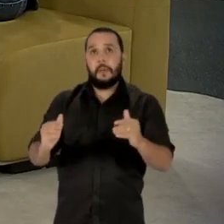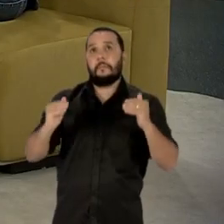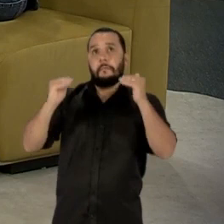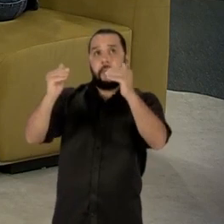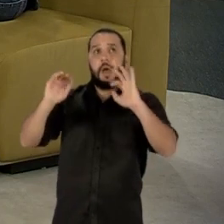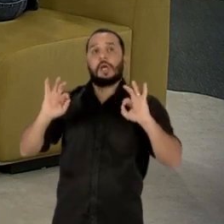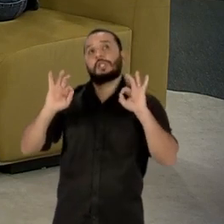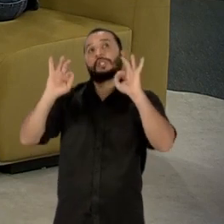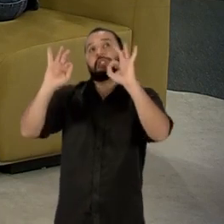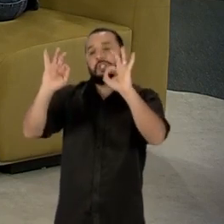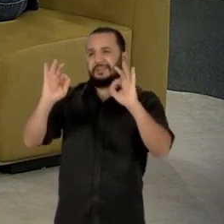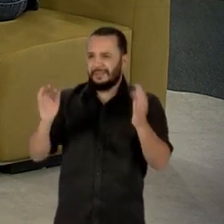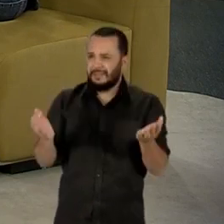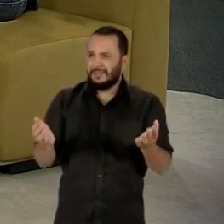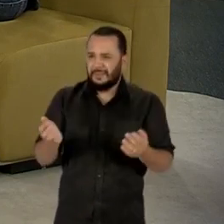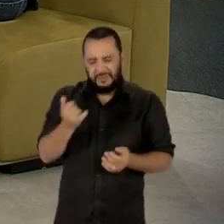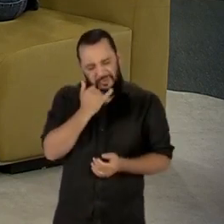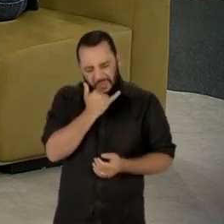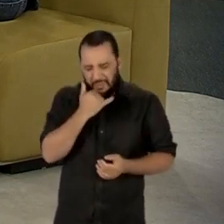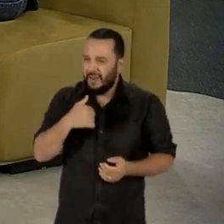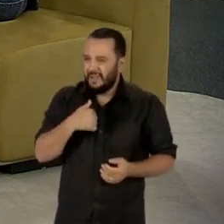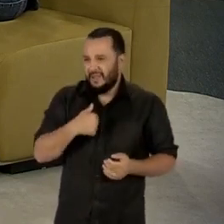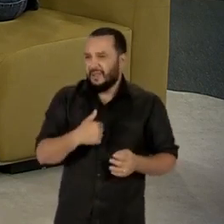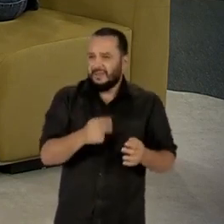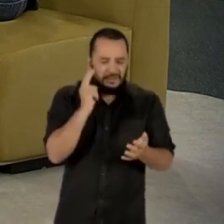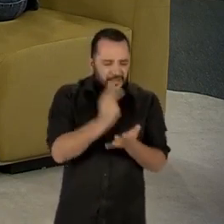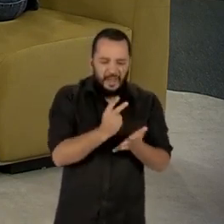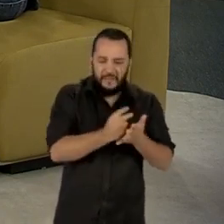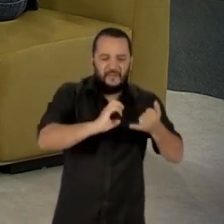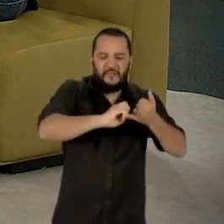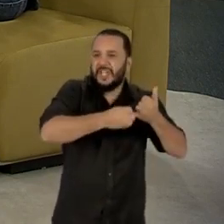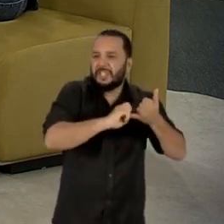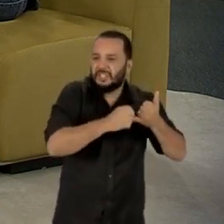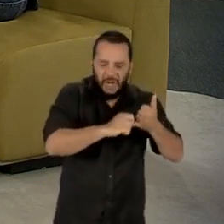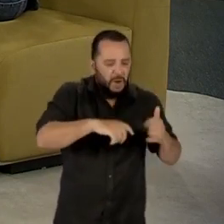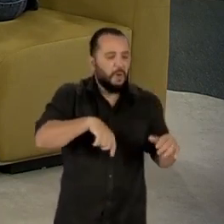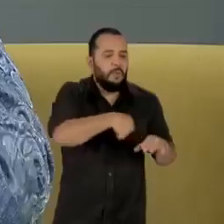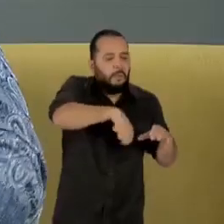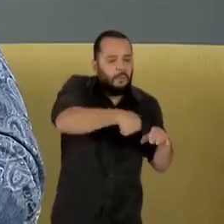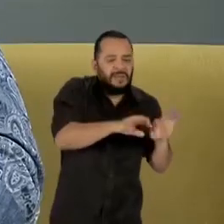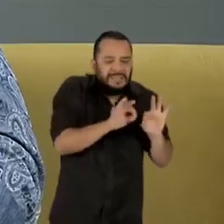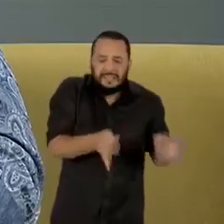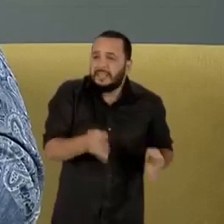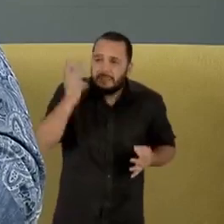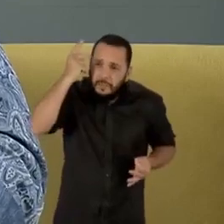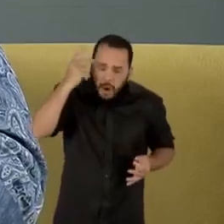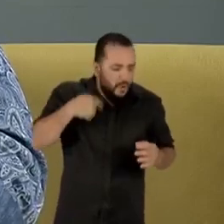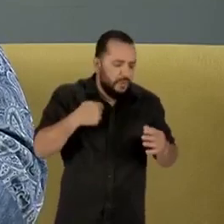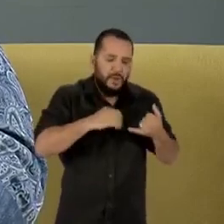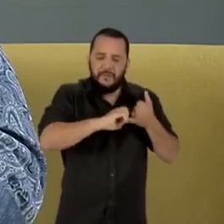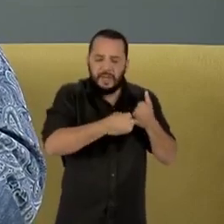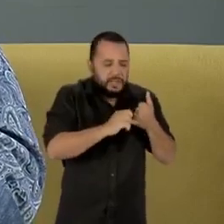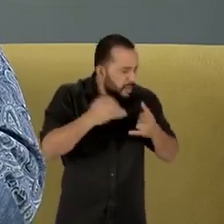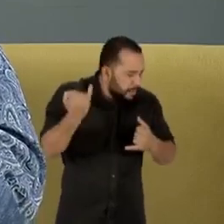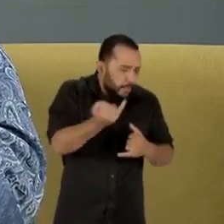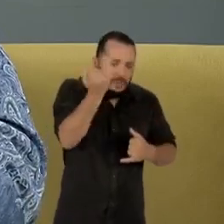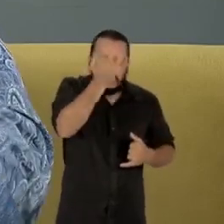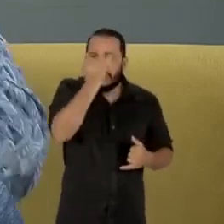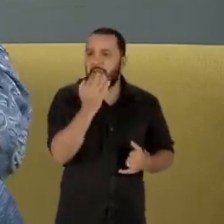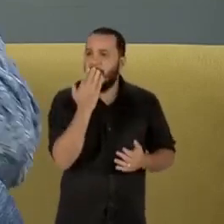é grande parte da minha carreira e feijão na cozinha paulista e tal ea importância do feijão na alimentação brasileira